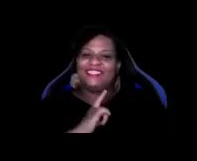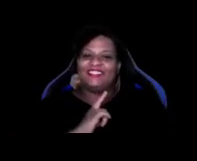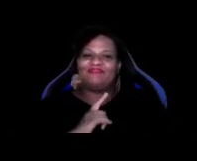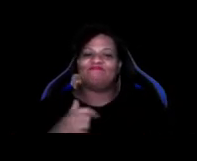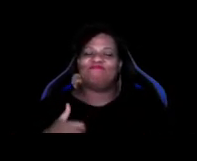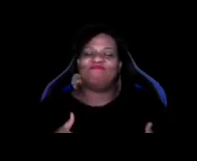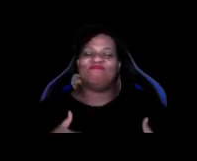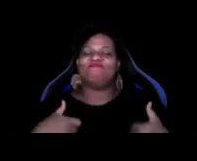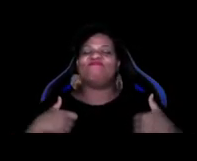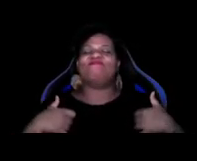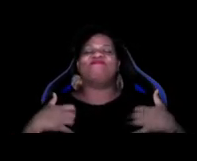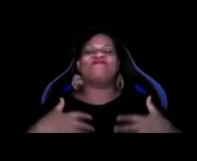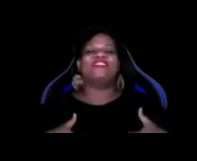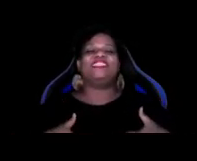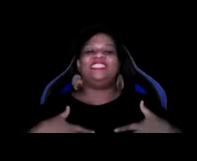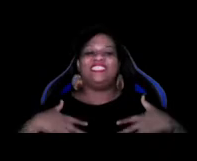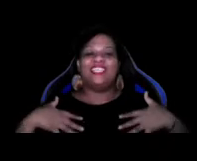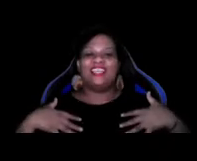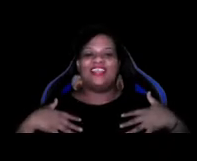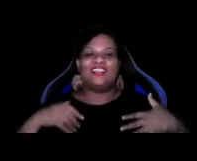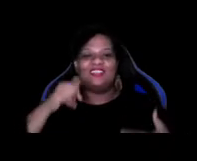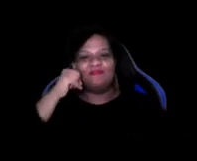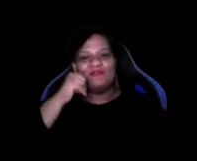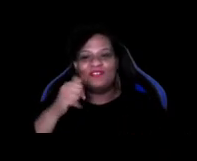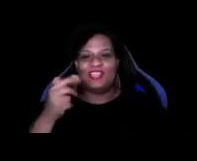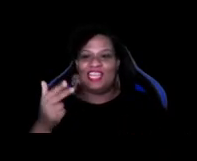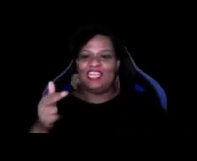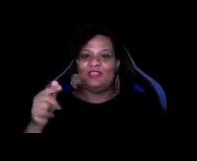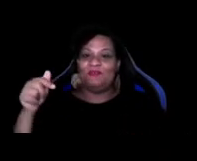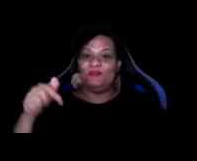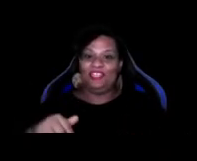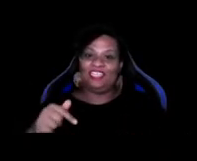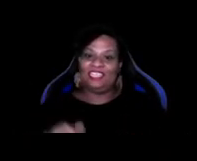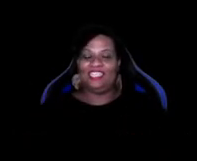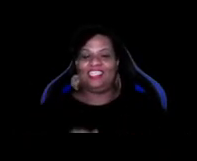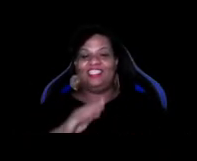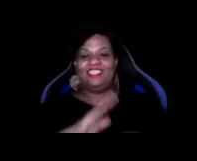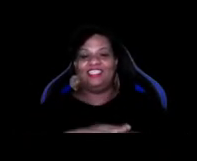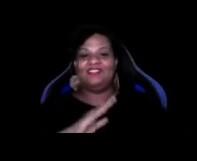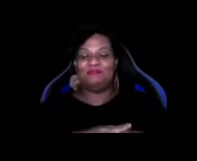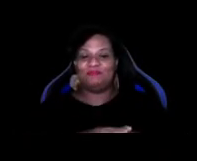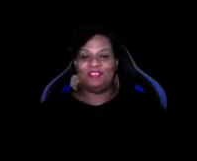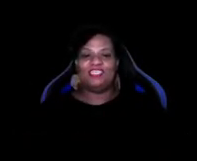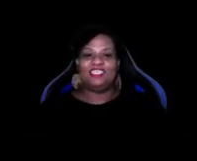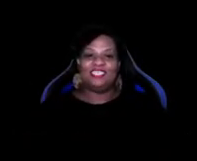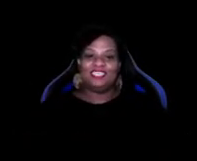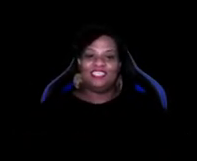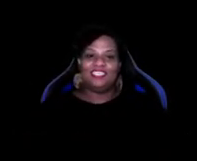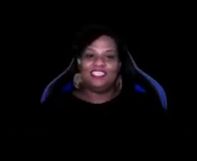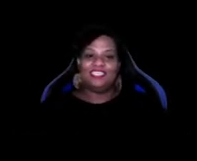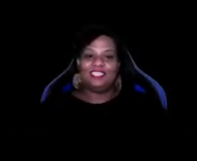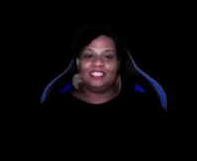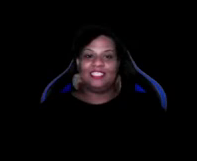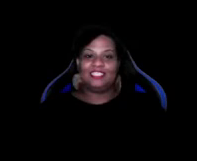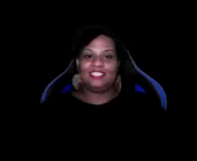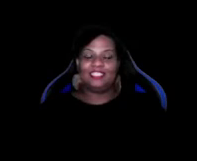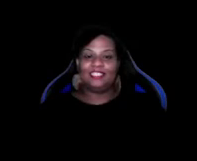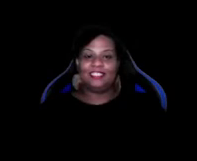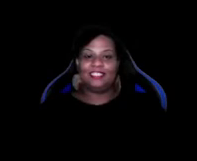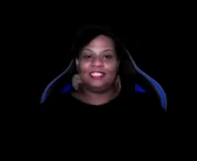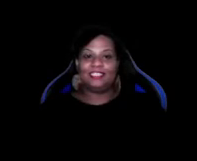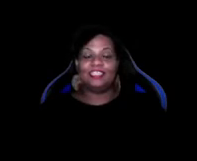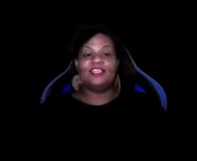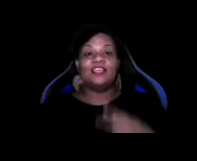honra ter a presença da irmã aqui nesse momento. Eu quero dizer para vocês que as